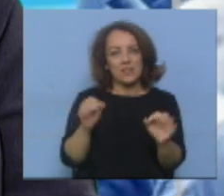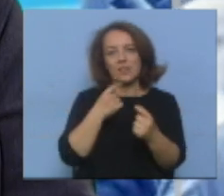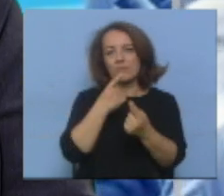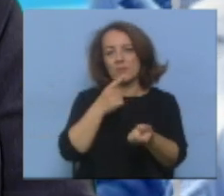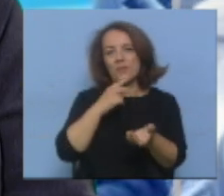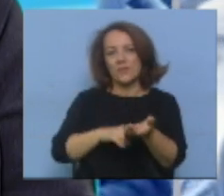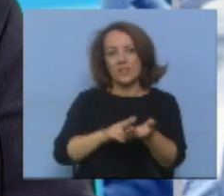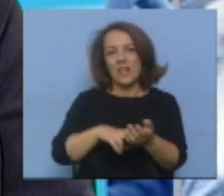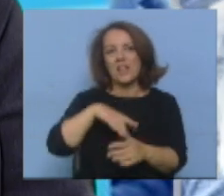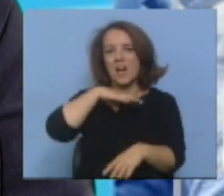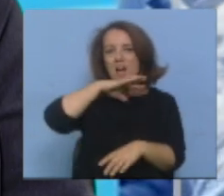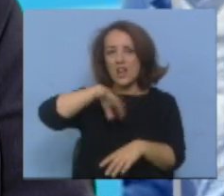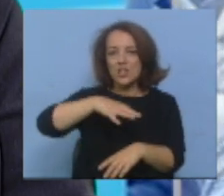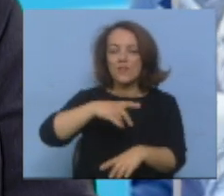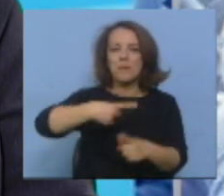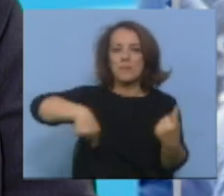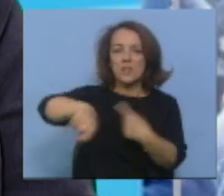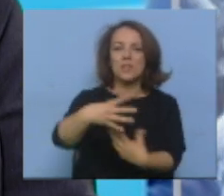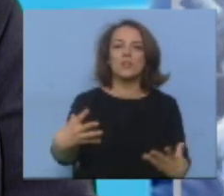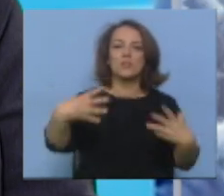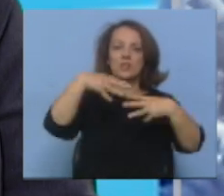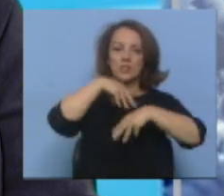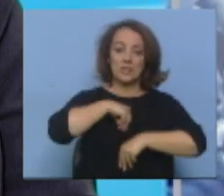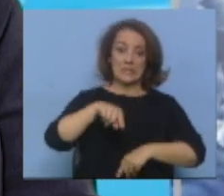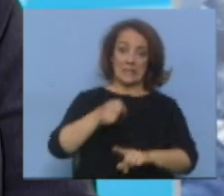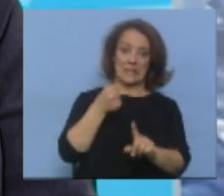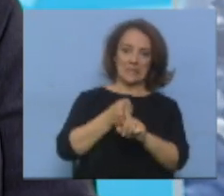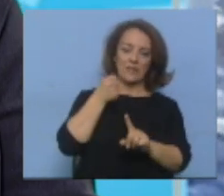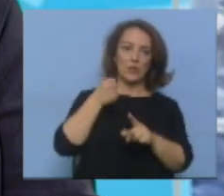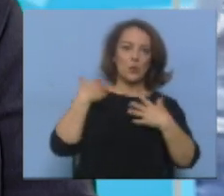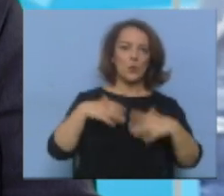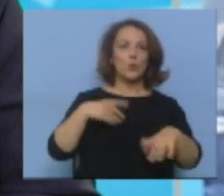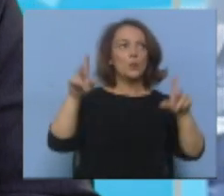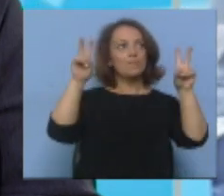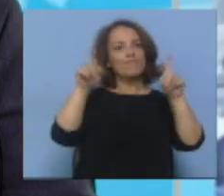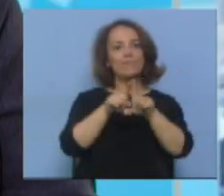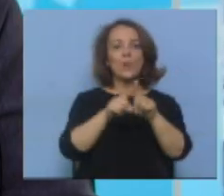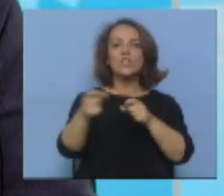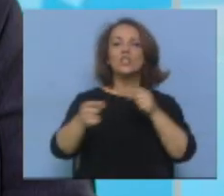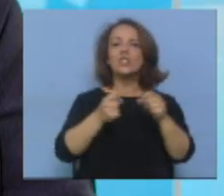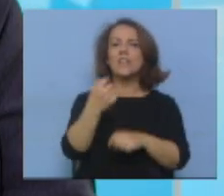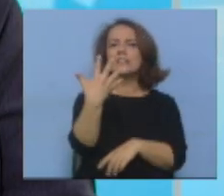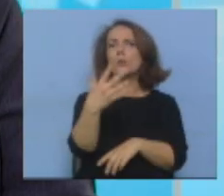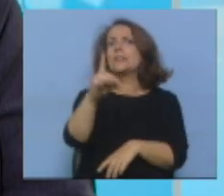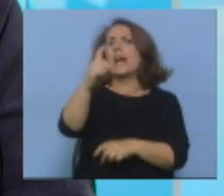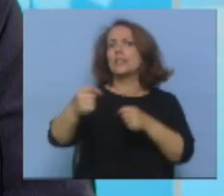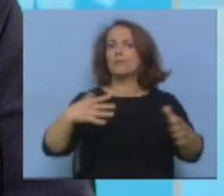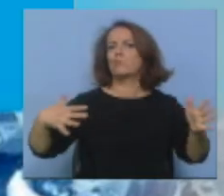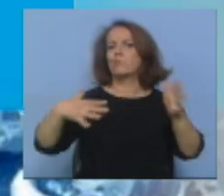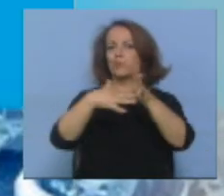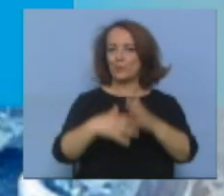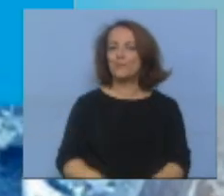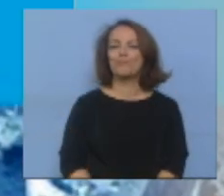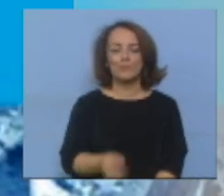as famílias estão a levar esse desafio com 5 estrelas, ou 6. Por certo que sim, ainda bem,